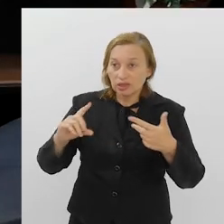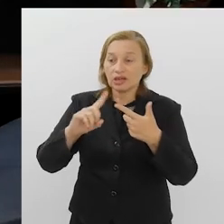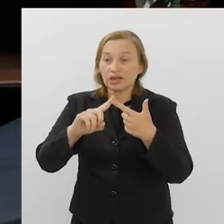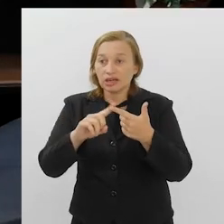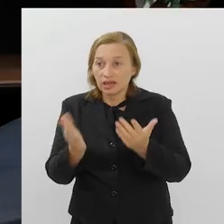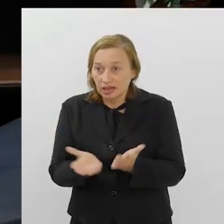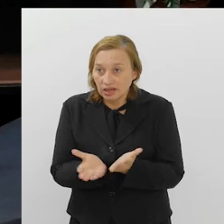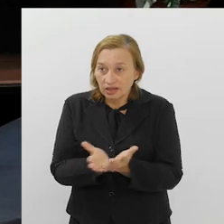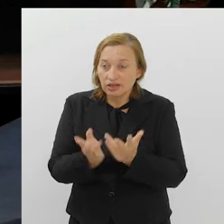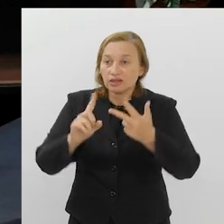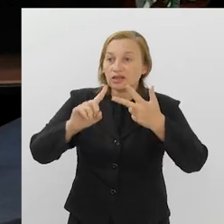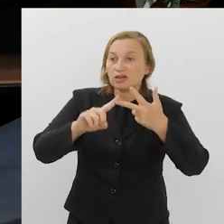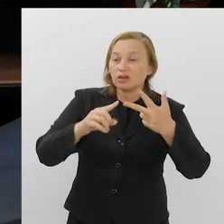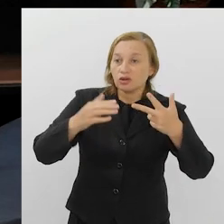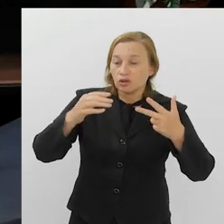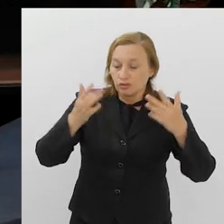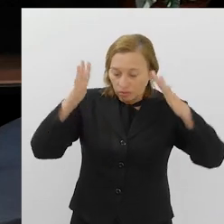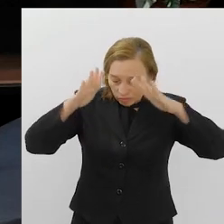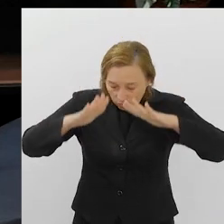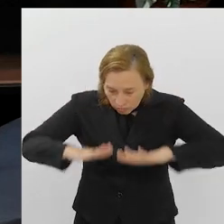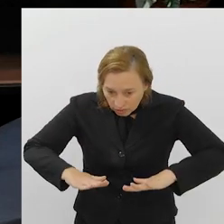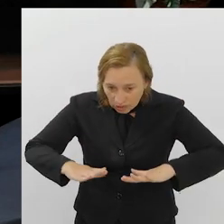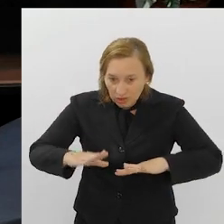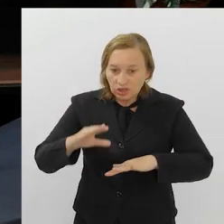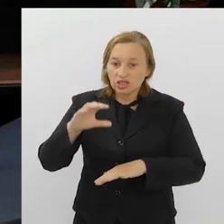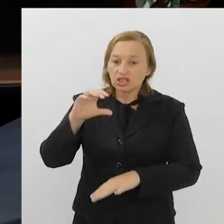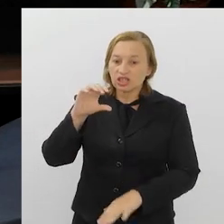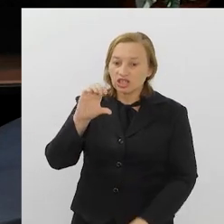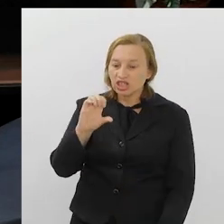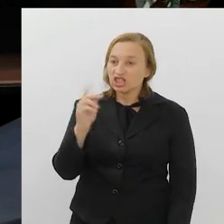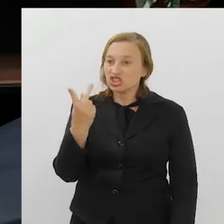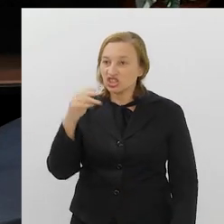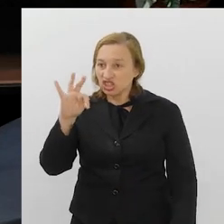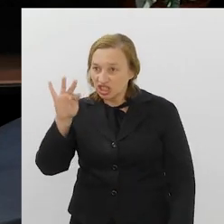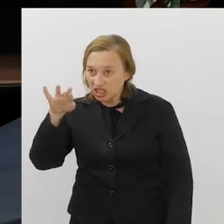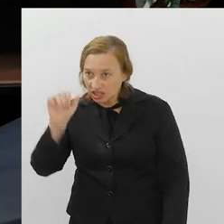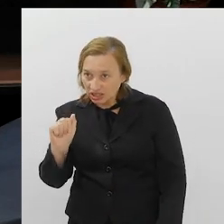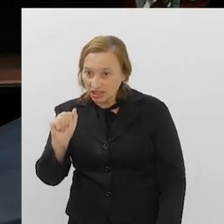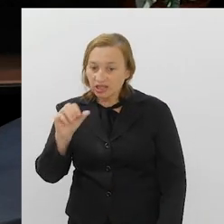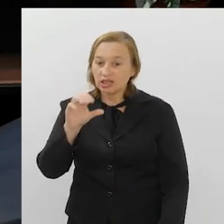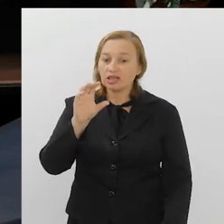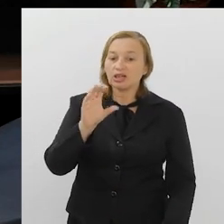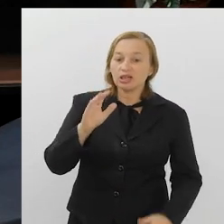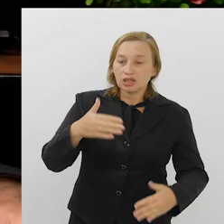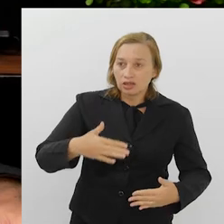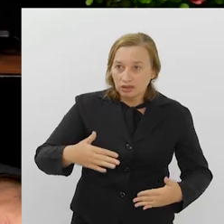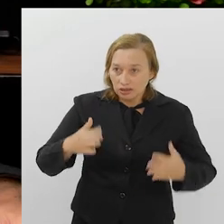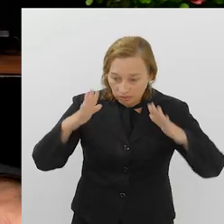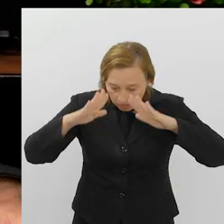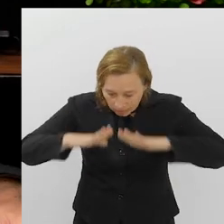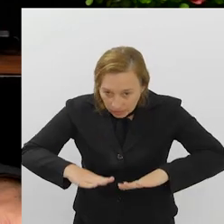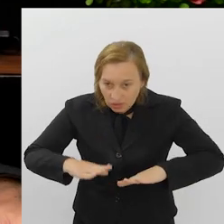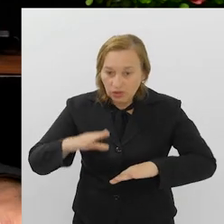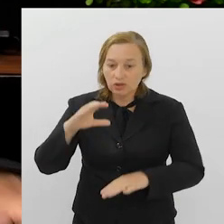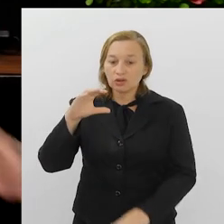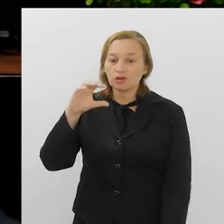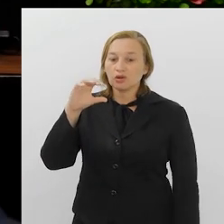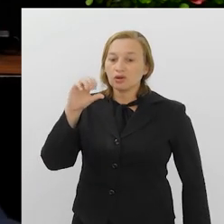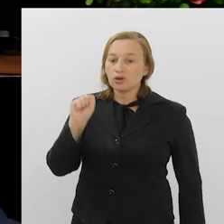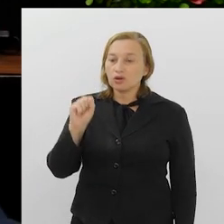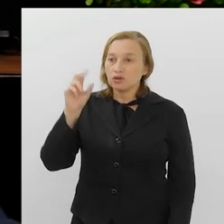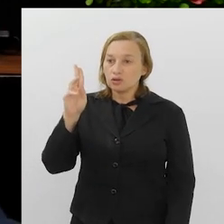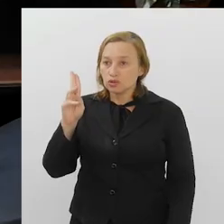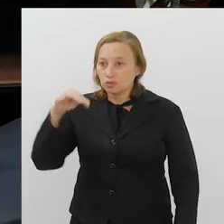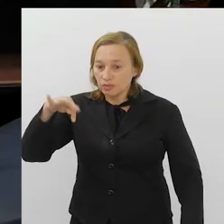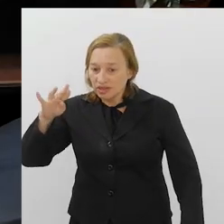a católica A Evangélica os muçulmanos chiitas muçulmanos sunitas os judeus